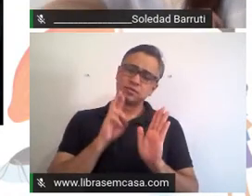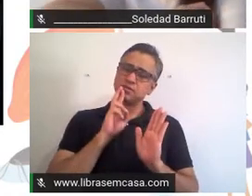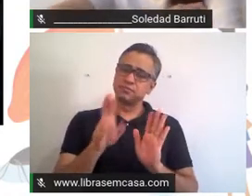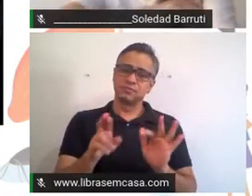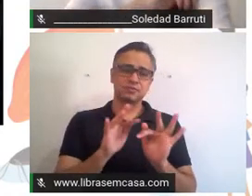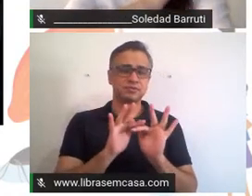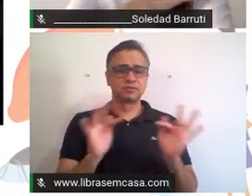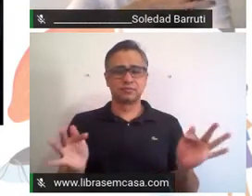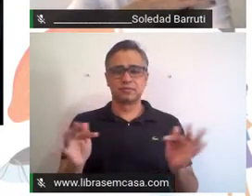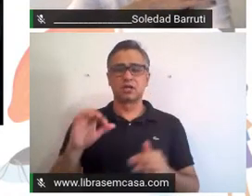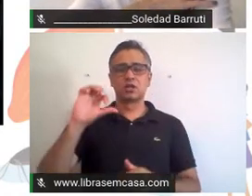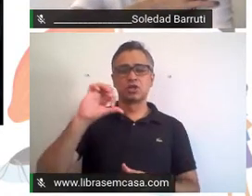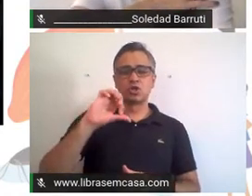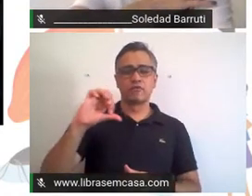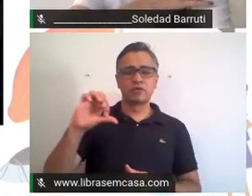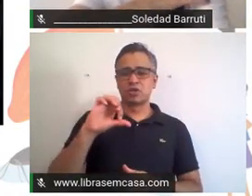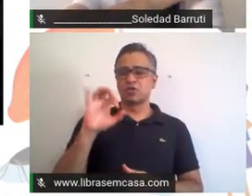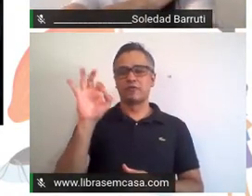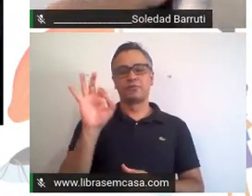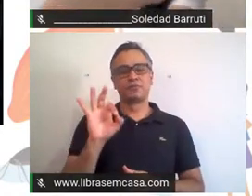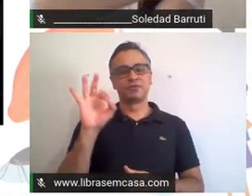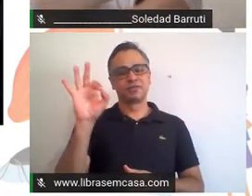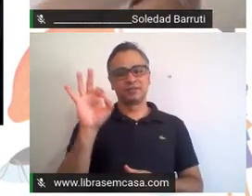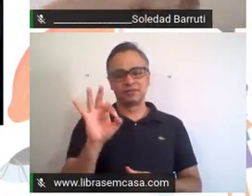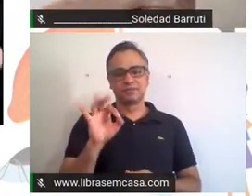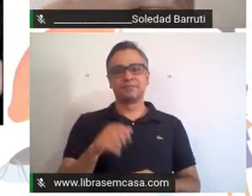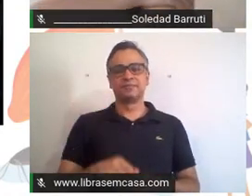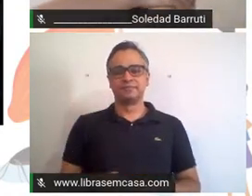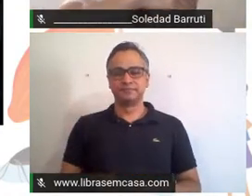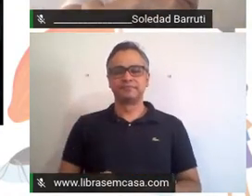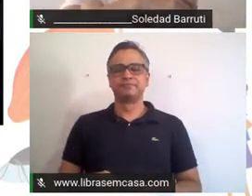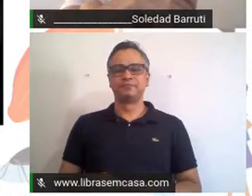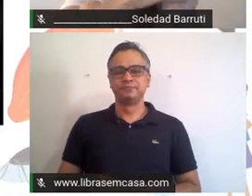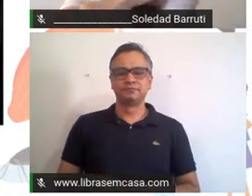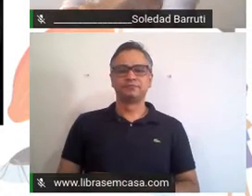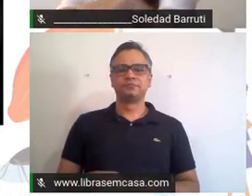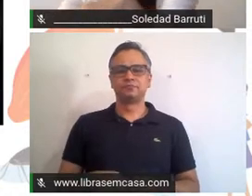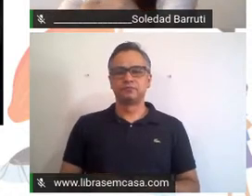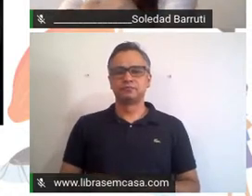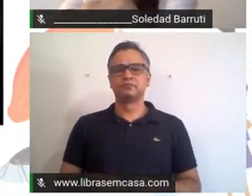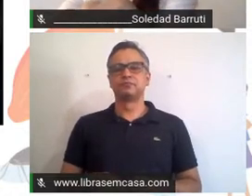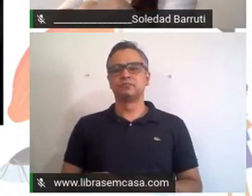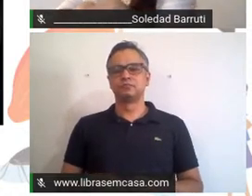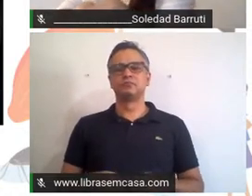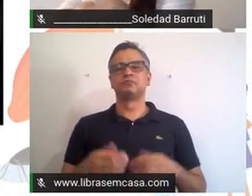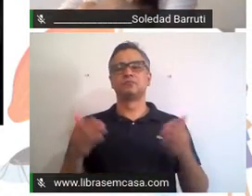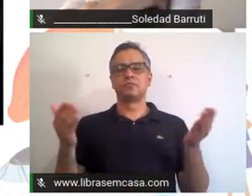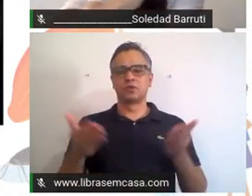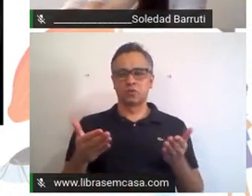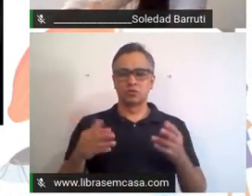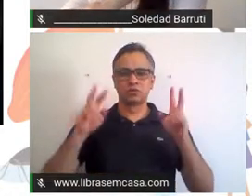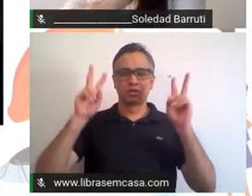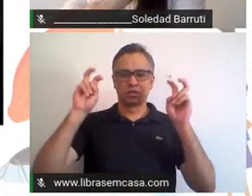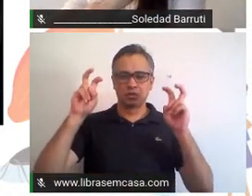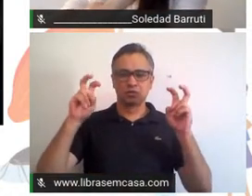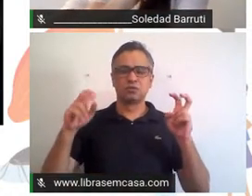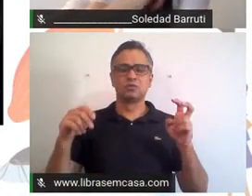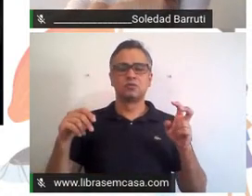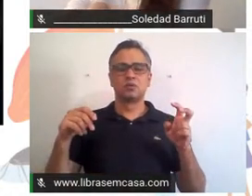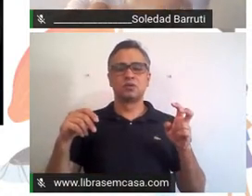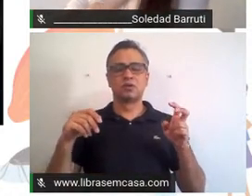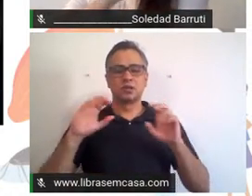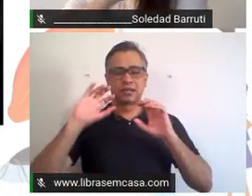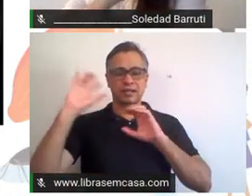muito simples. Hoje ela é 99%. Hoje, na questão das mudanças